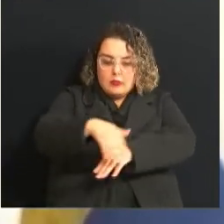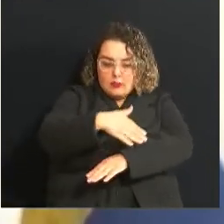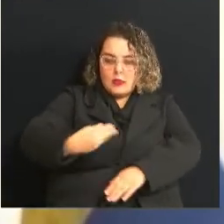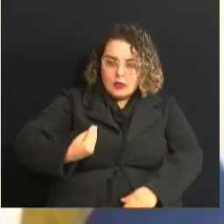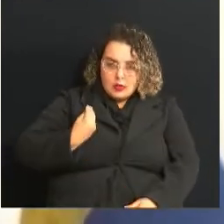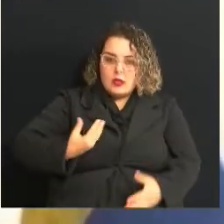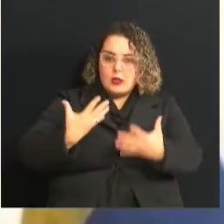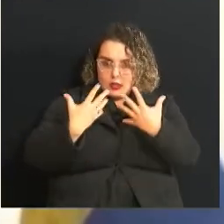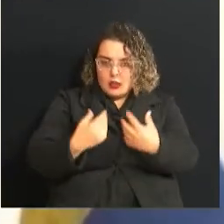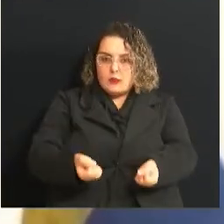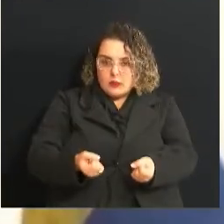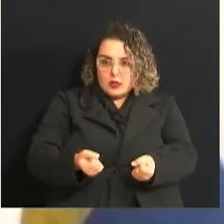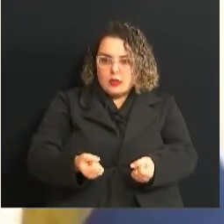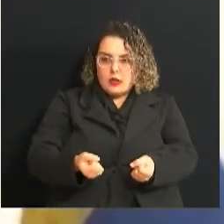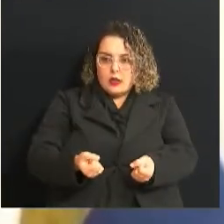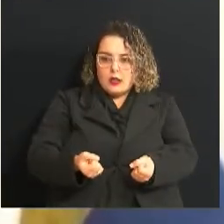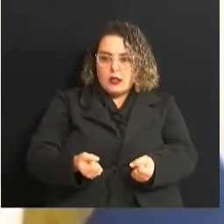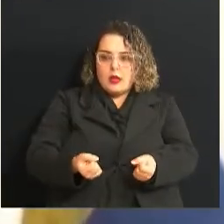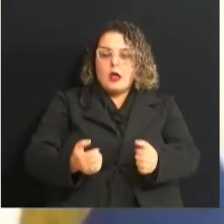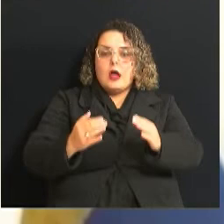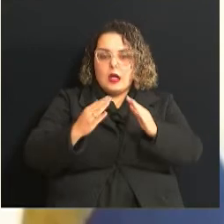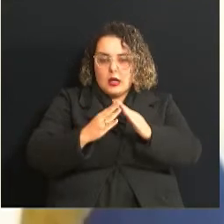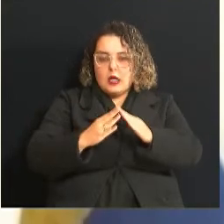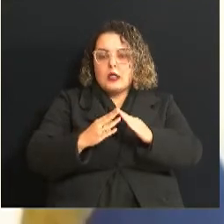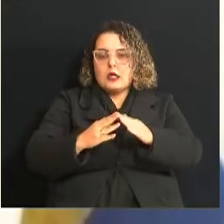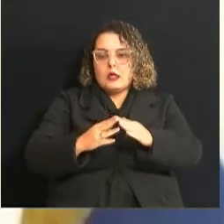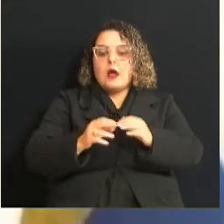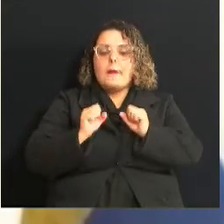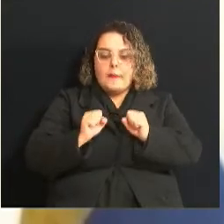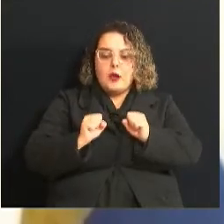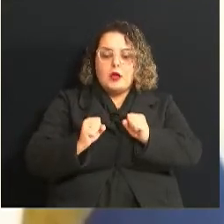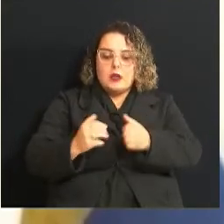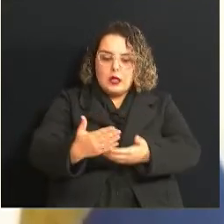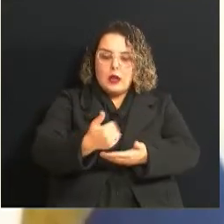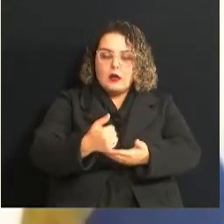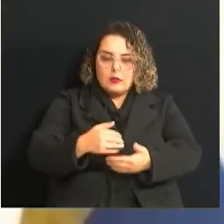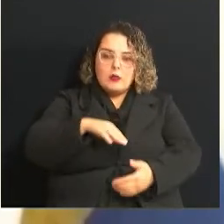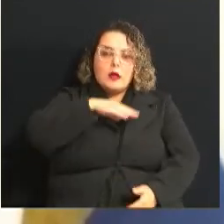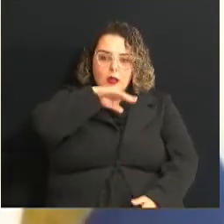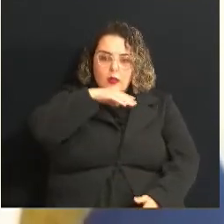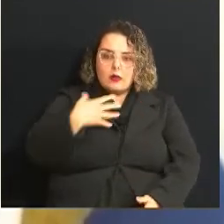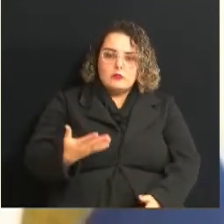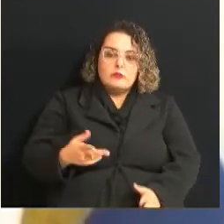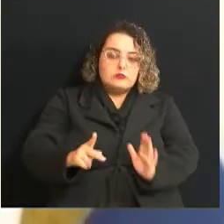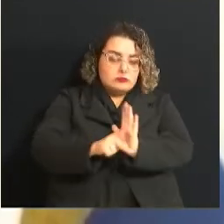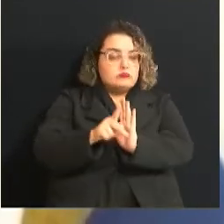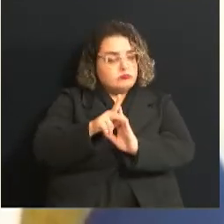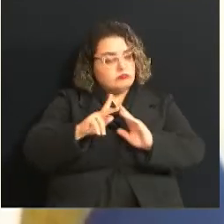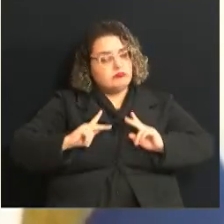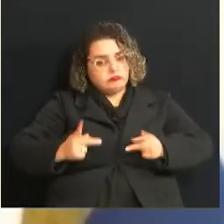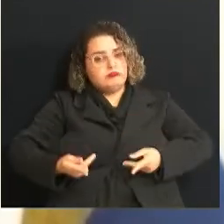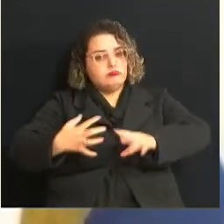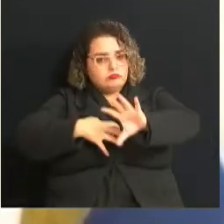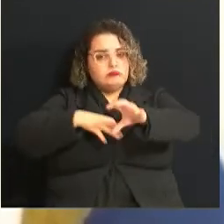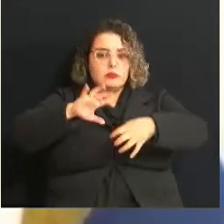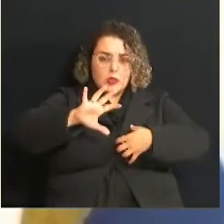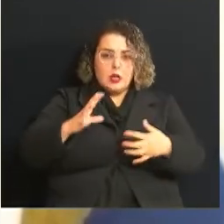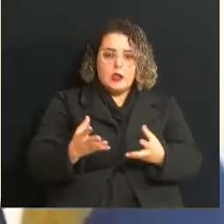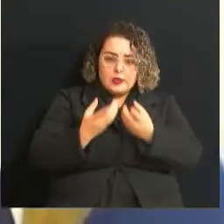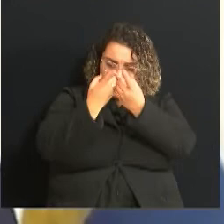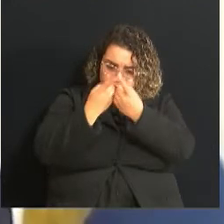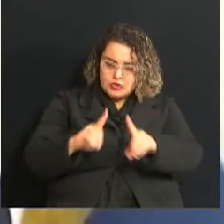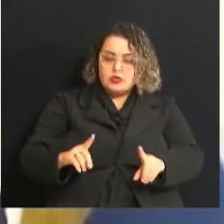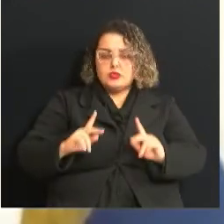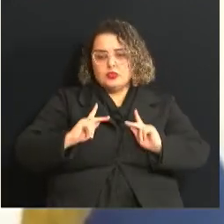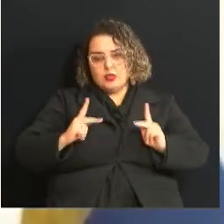ser acolhido, a casa também tenha condições de acolher o seu animal. Eu acho que é um projeto que humaniza, que traz dignidade